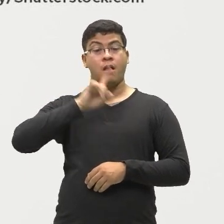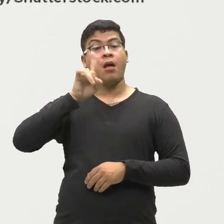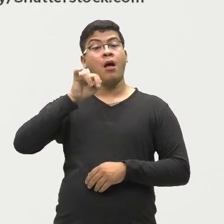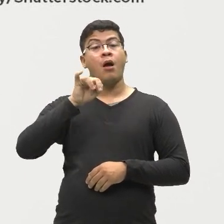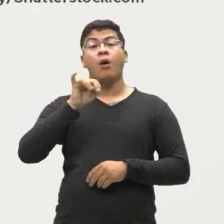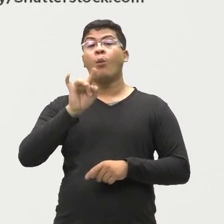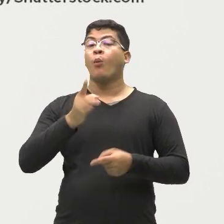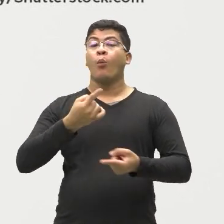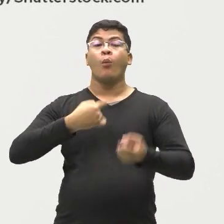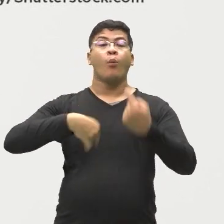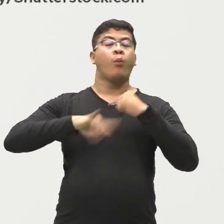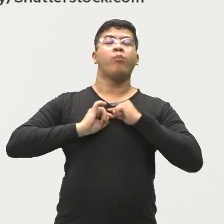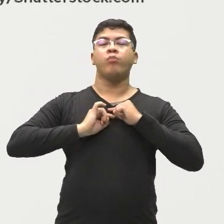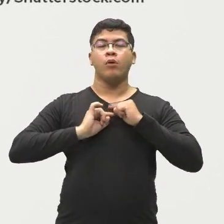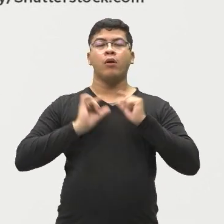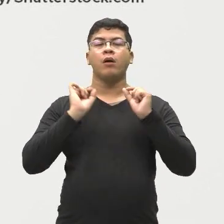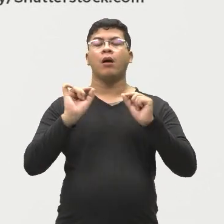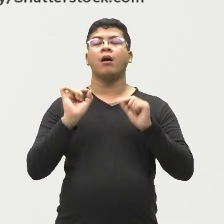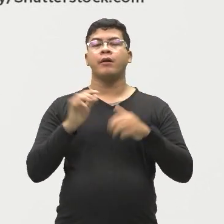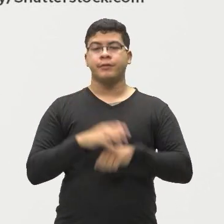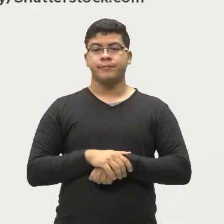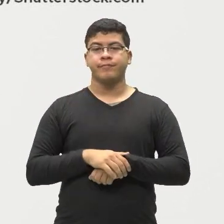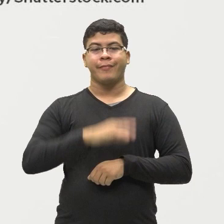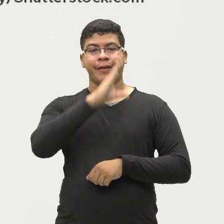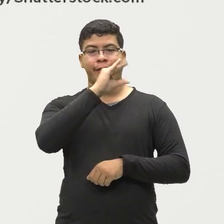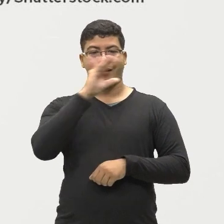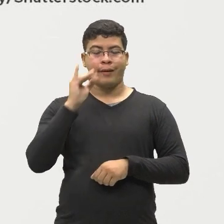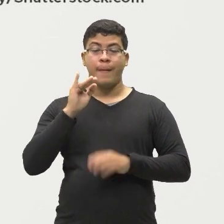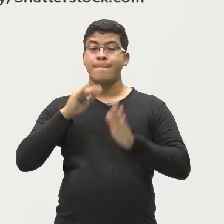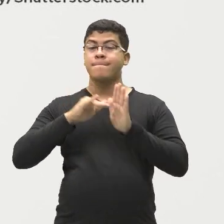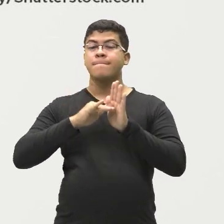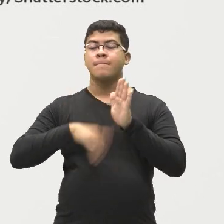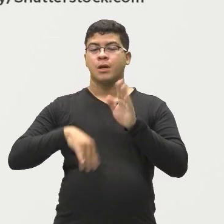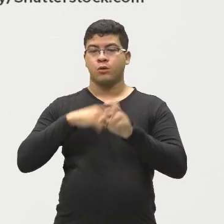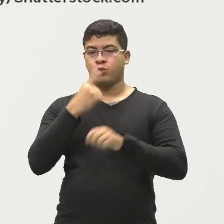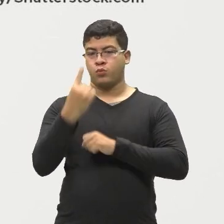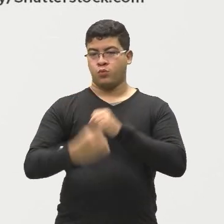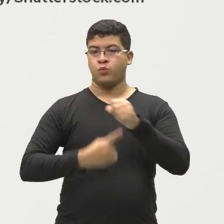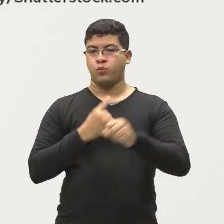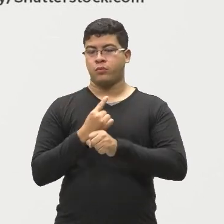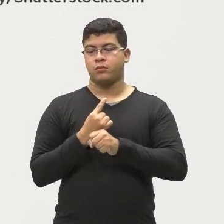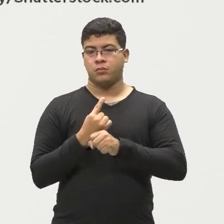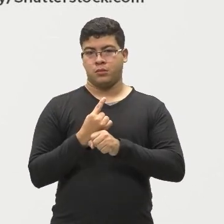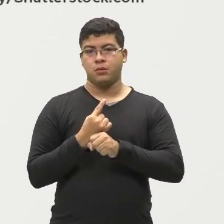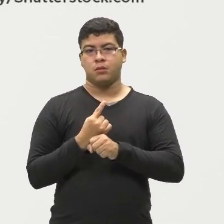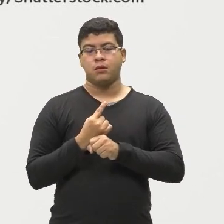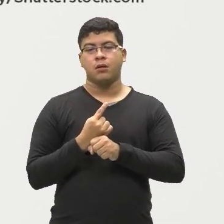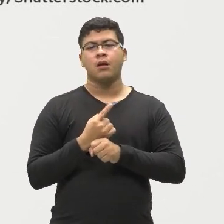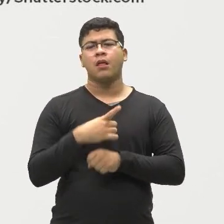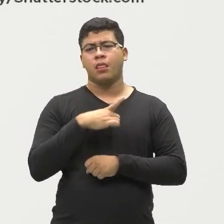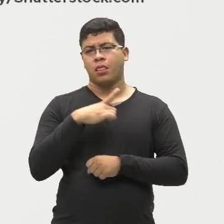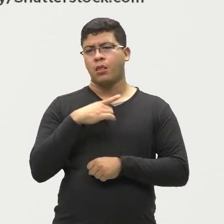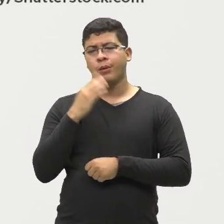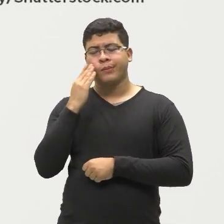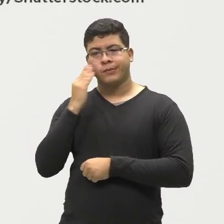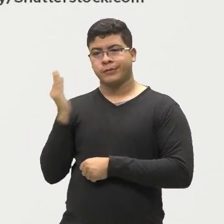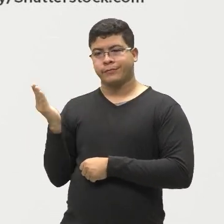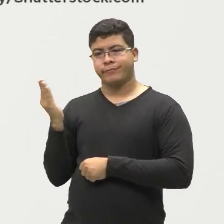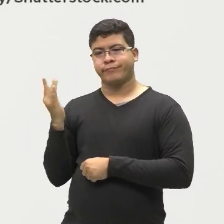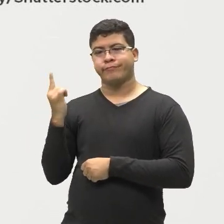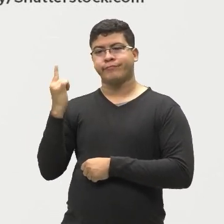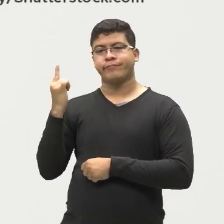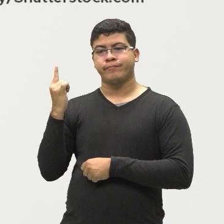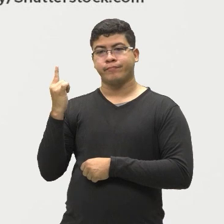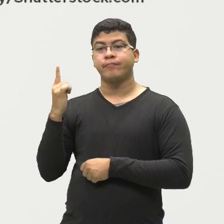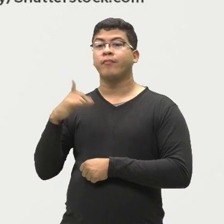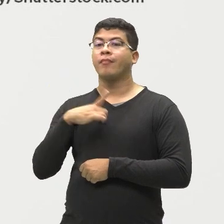são justamente as crianças, com menos de 1 ano de vida. Tá? Aqui a gente tem uma imagem que representa uma criança